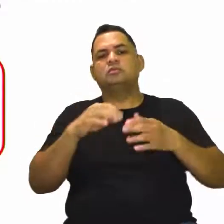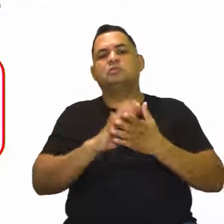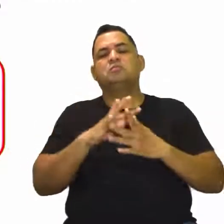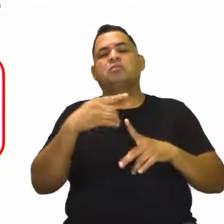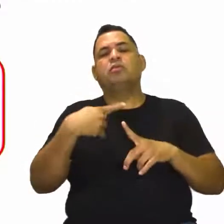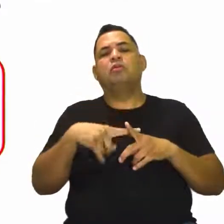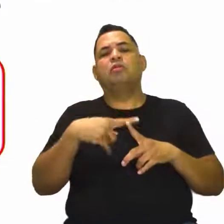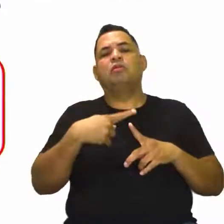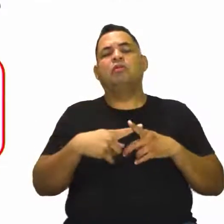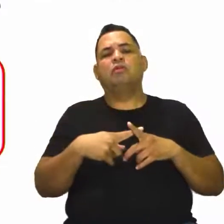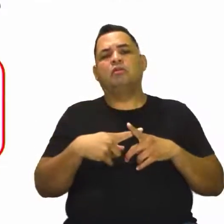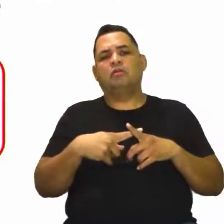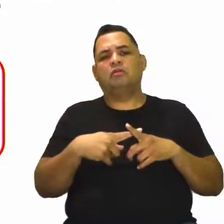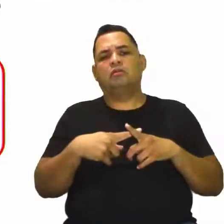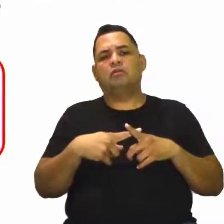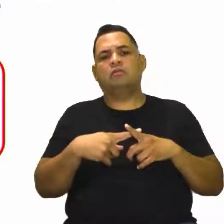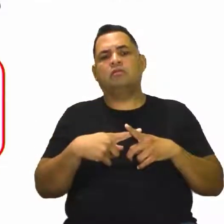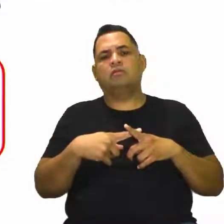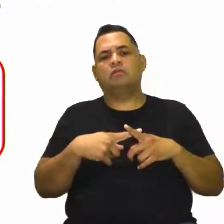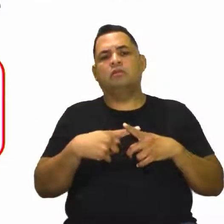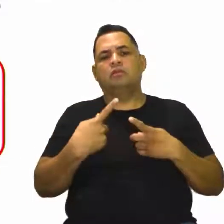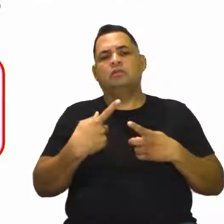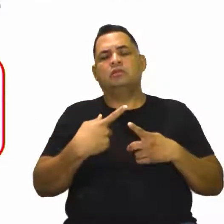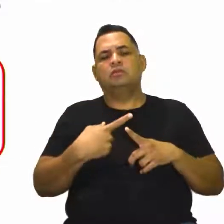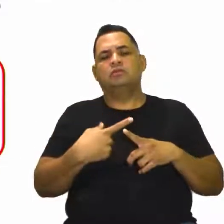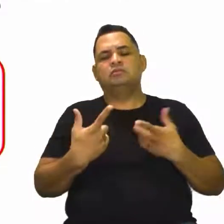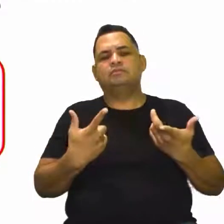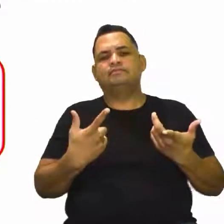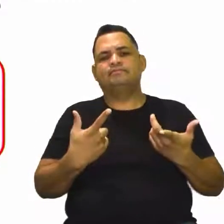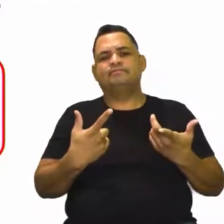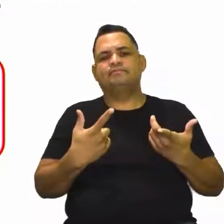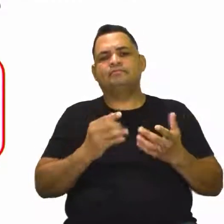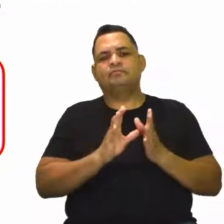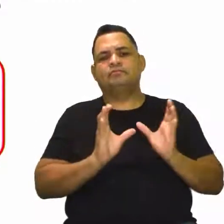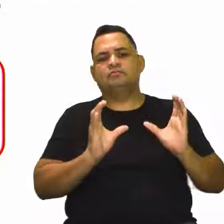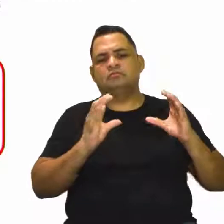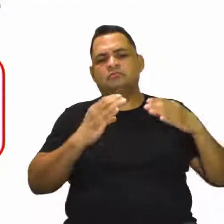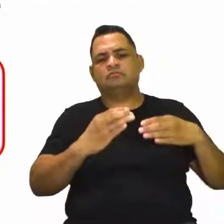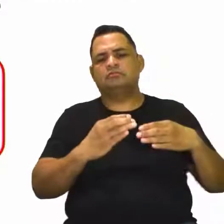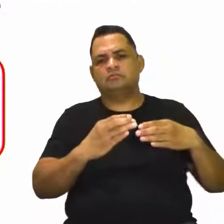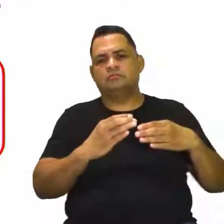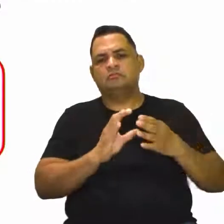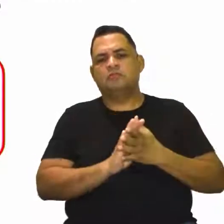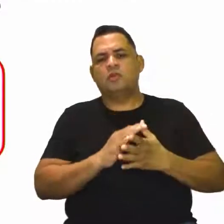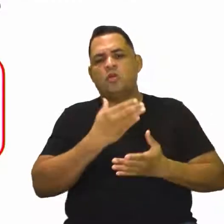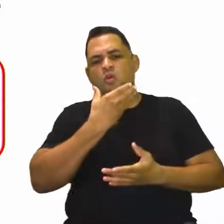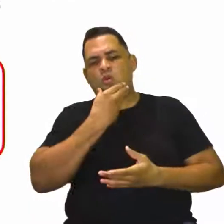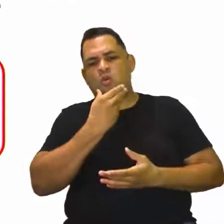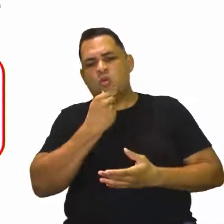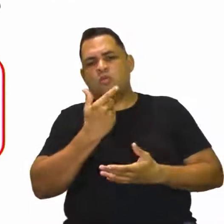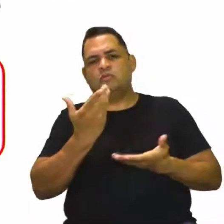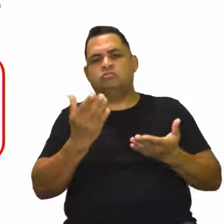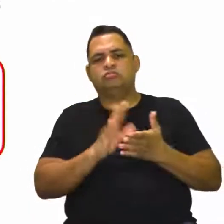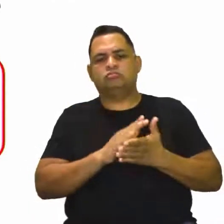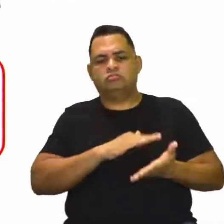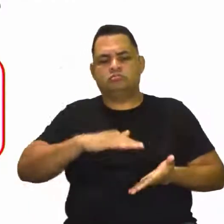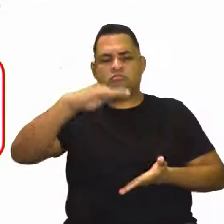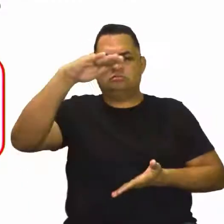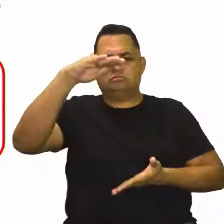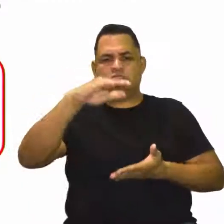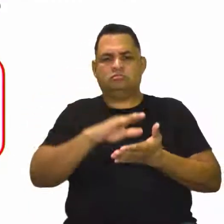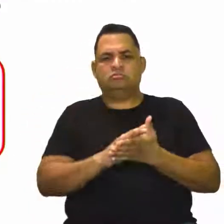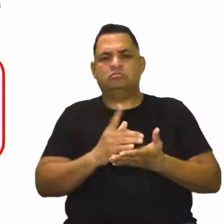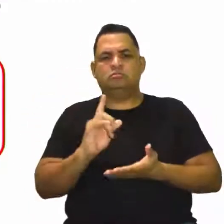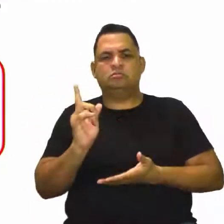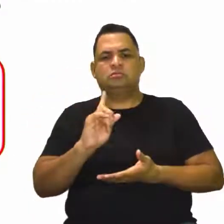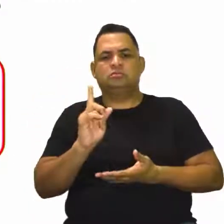motivos do porquê, né, que o grupo masculino, homens adultos, eles